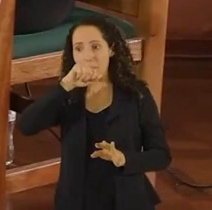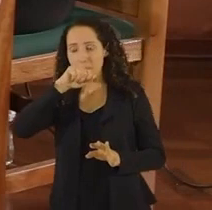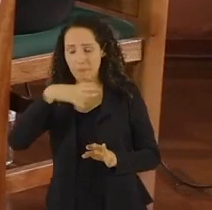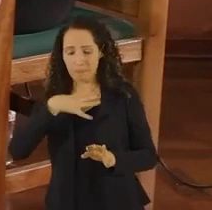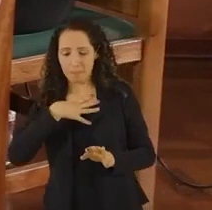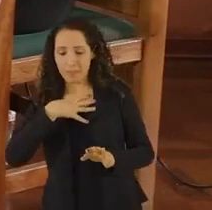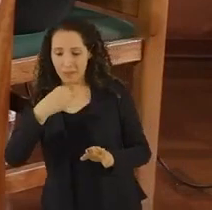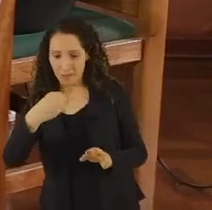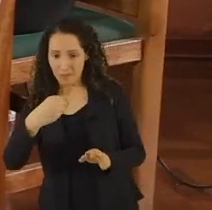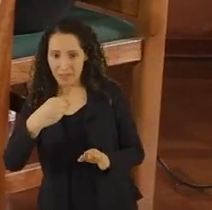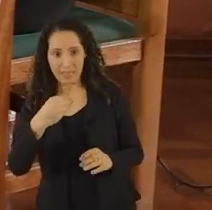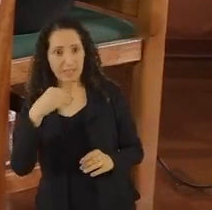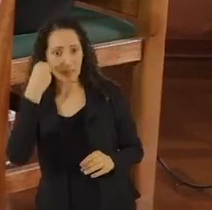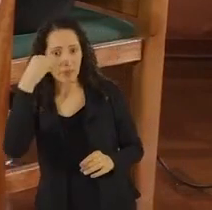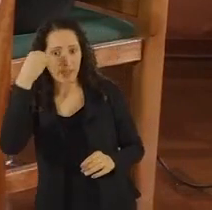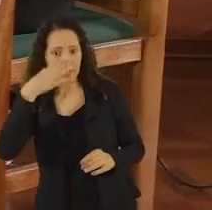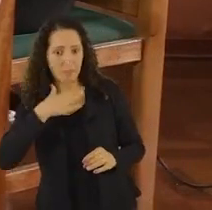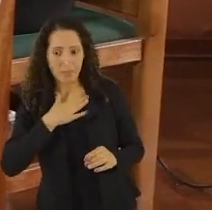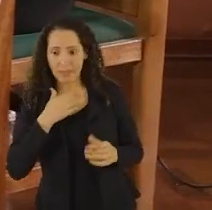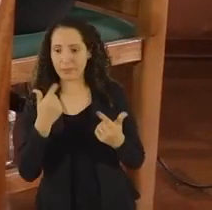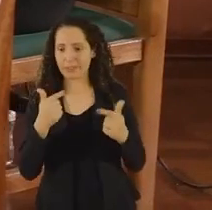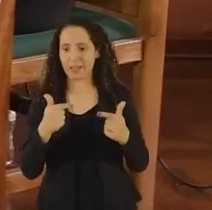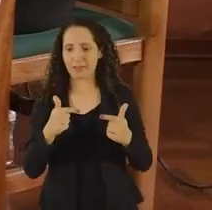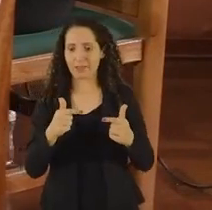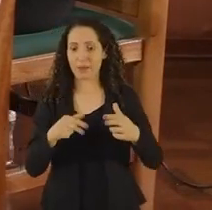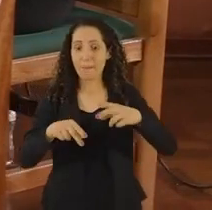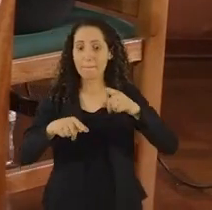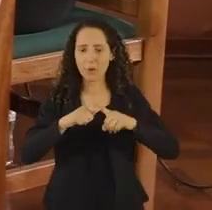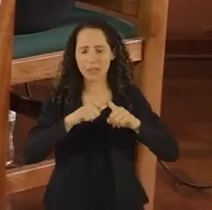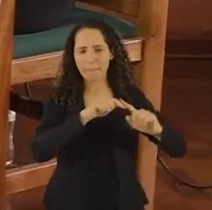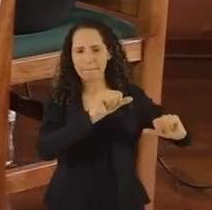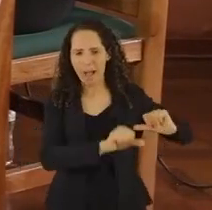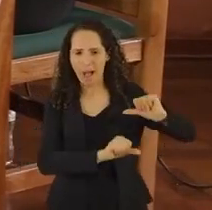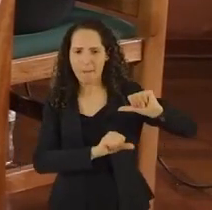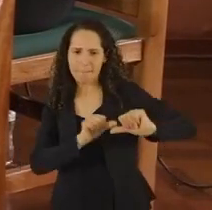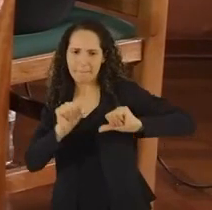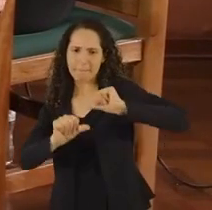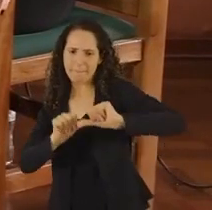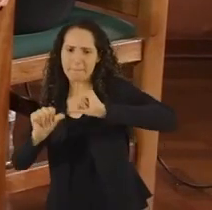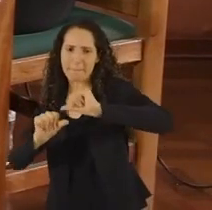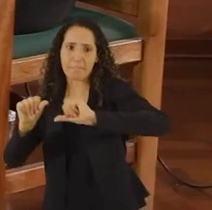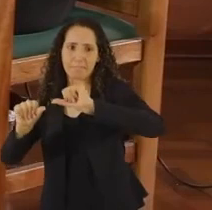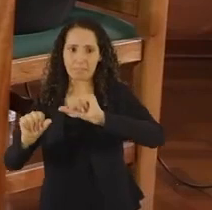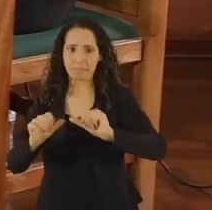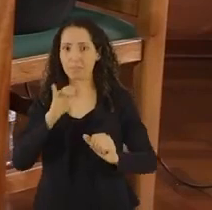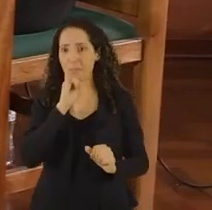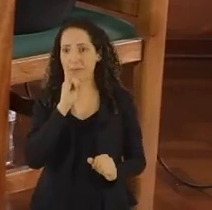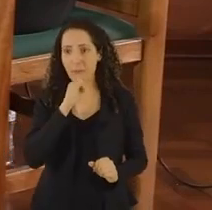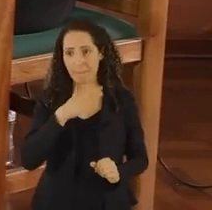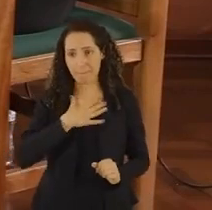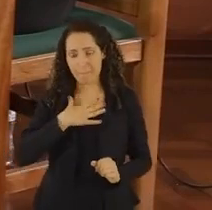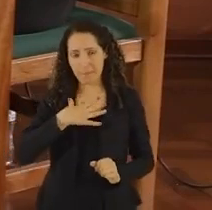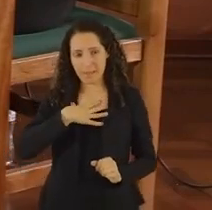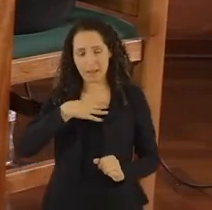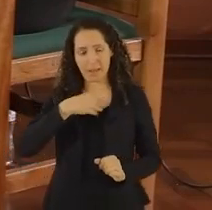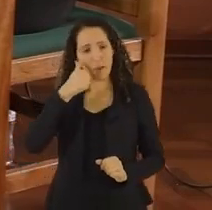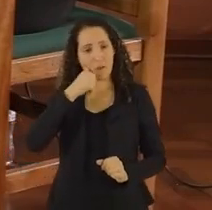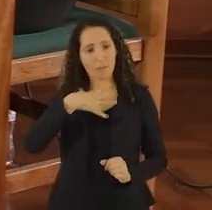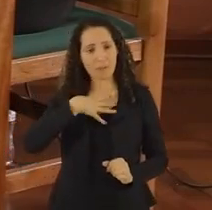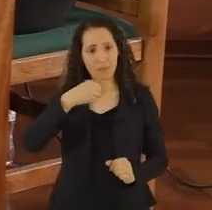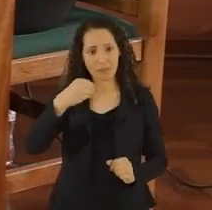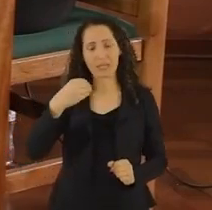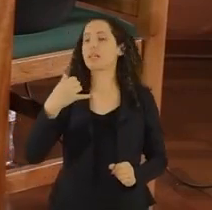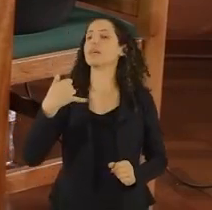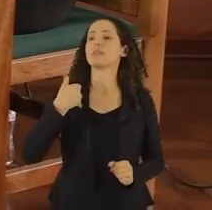mas a rapidez nas alterações é tamanha que a minha filha de 18 não